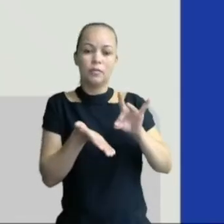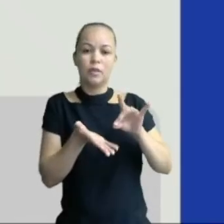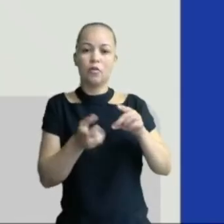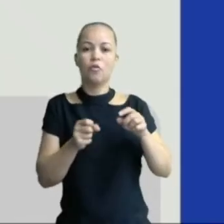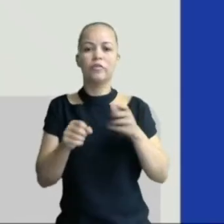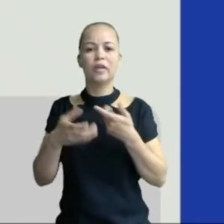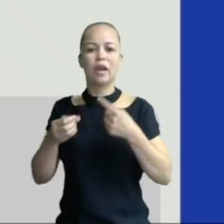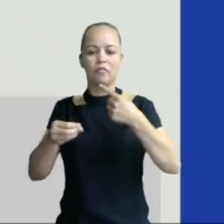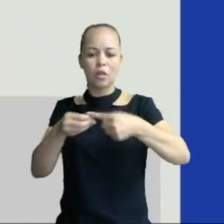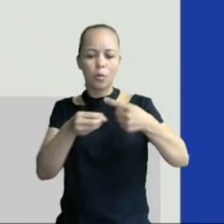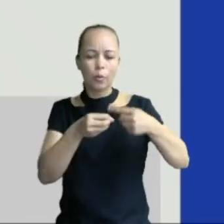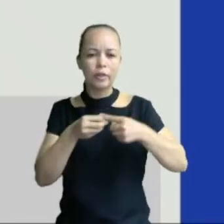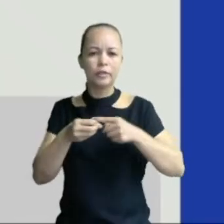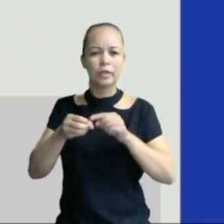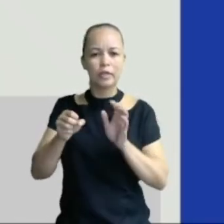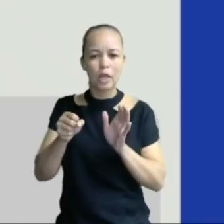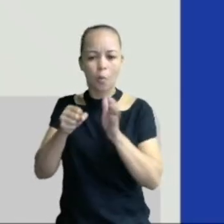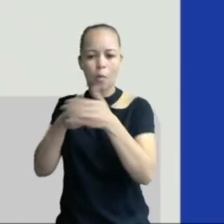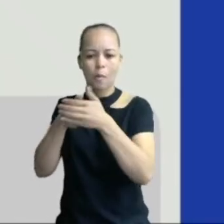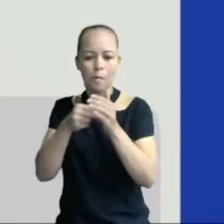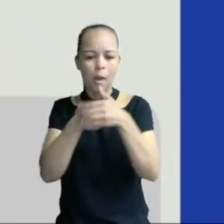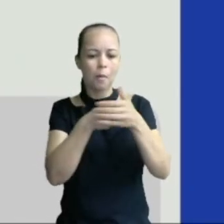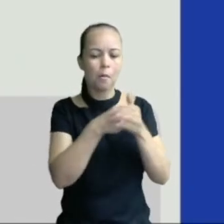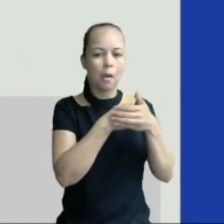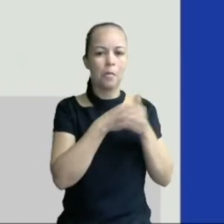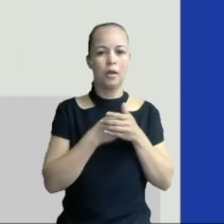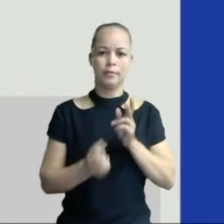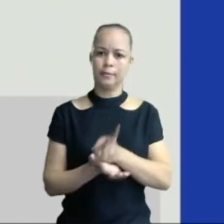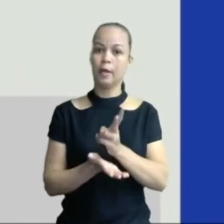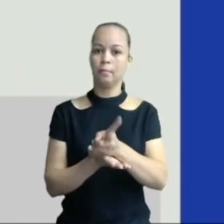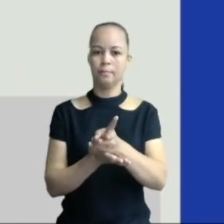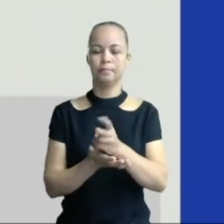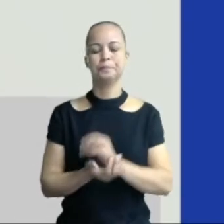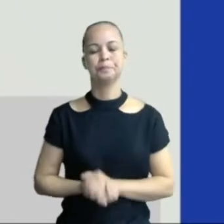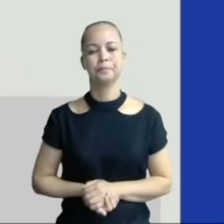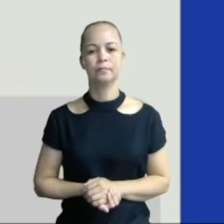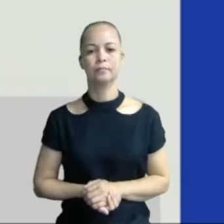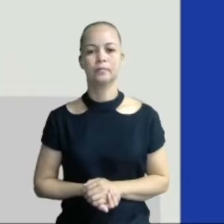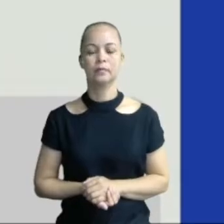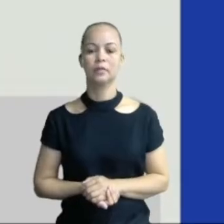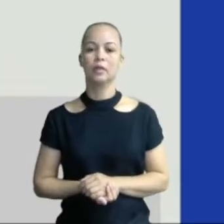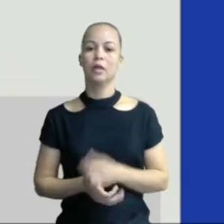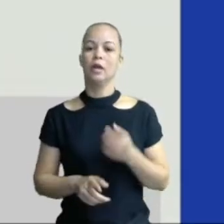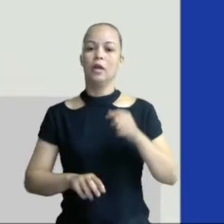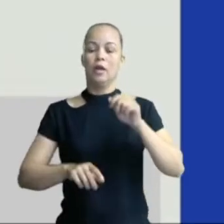interior e mudava de esconderijo constantemente. Em junho de